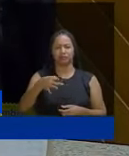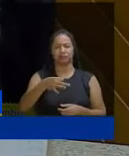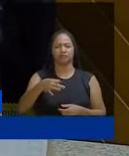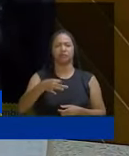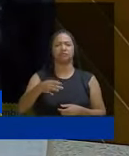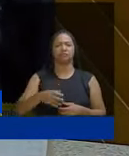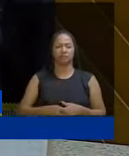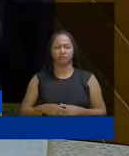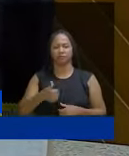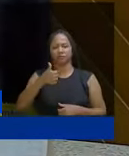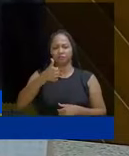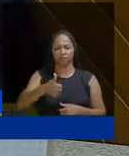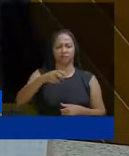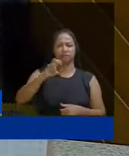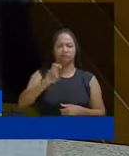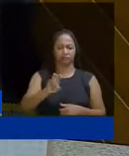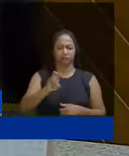e R$